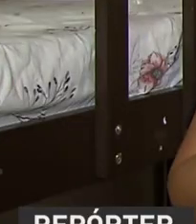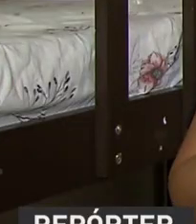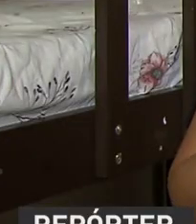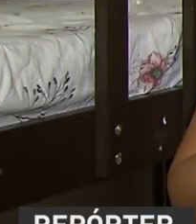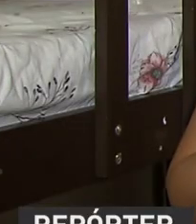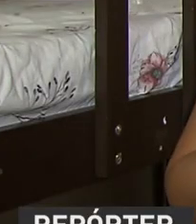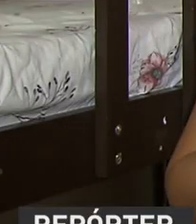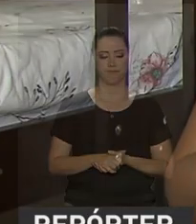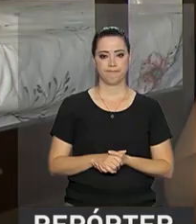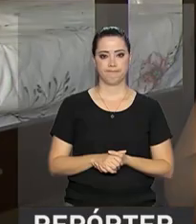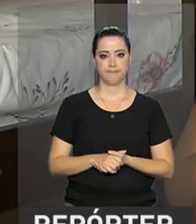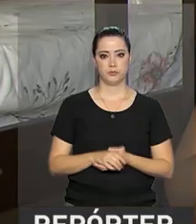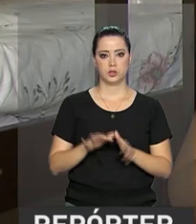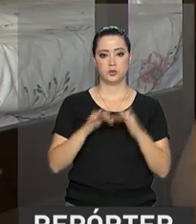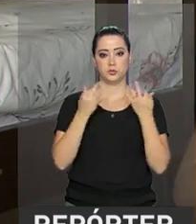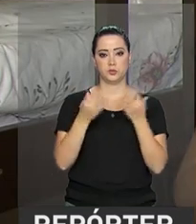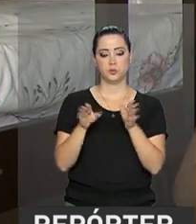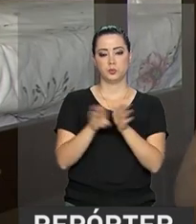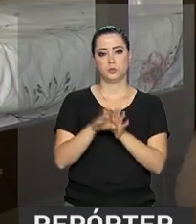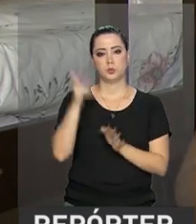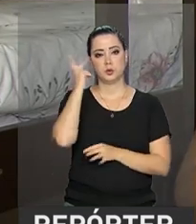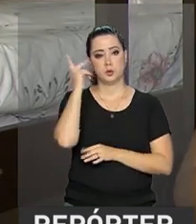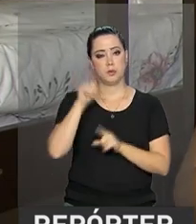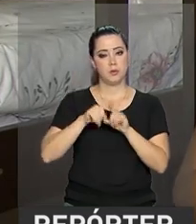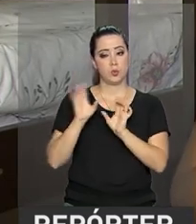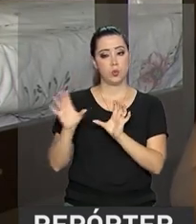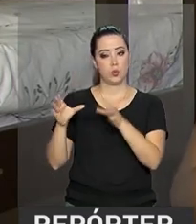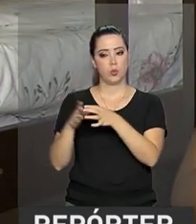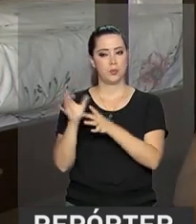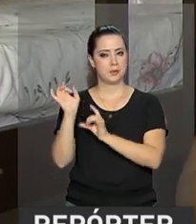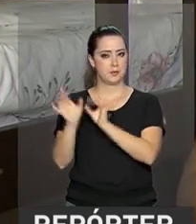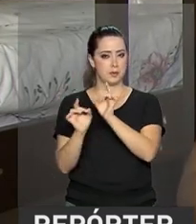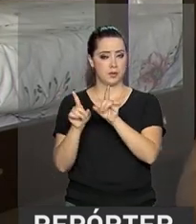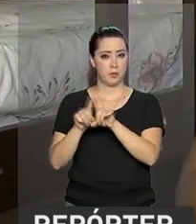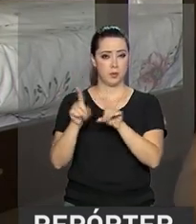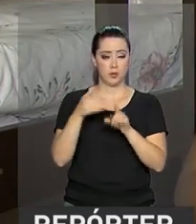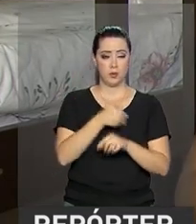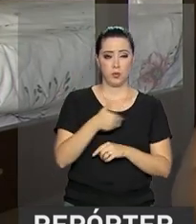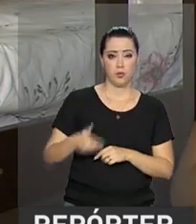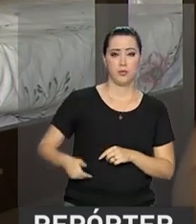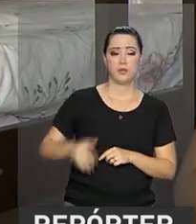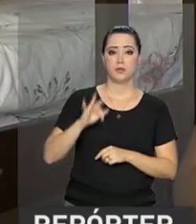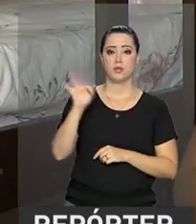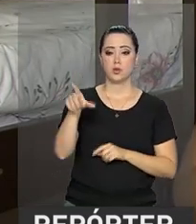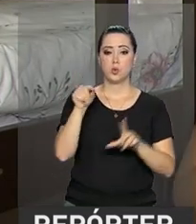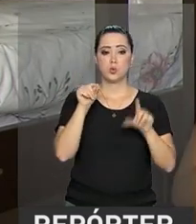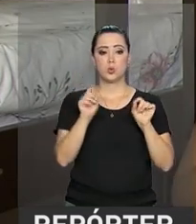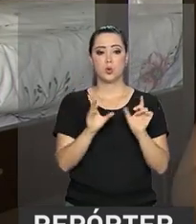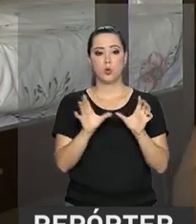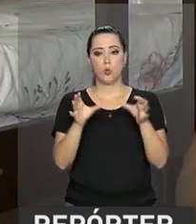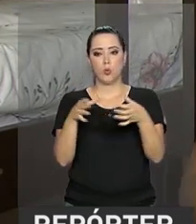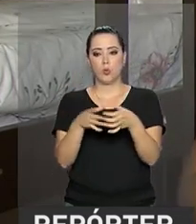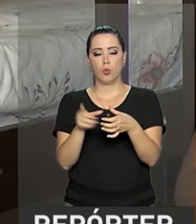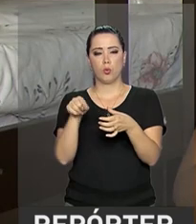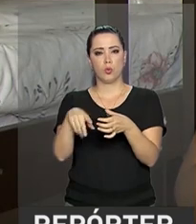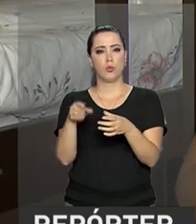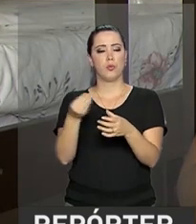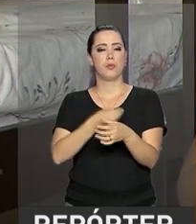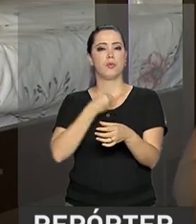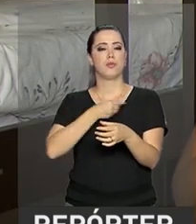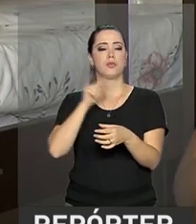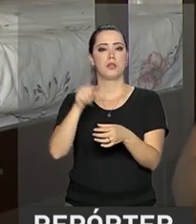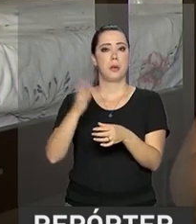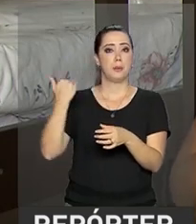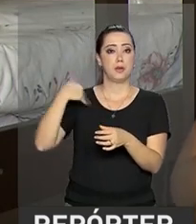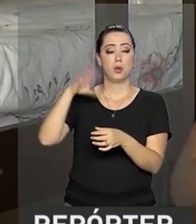Essas famílias vieram aqui para São Paulo, mas eles são uma exceção. O governo federal traçou um perfil de quem veio morar na cidade. A